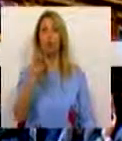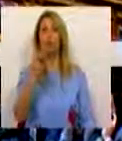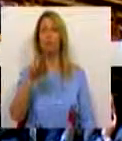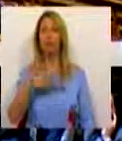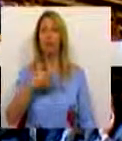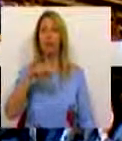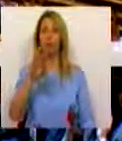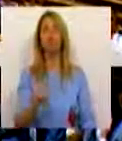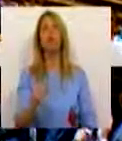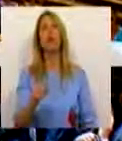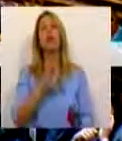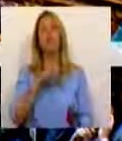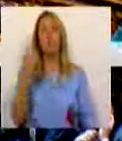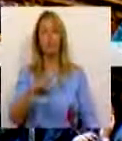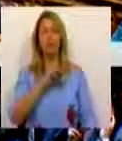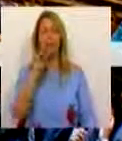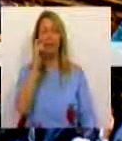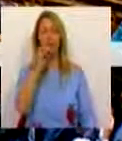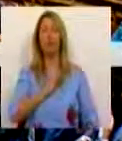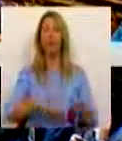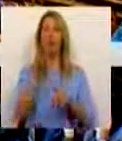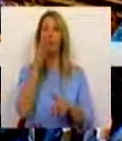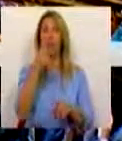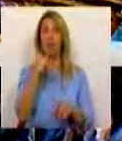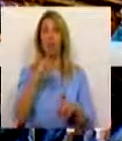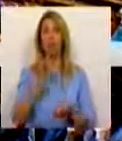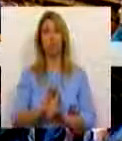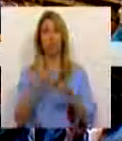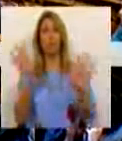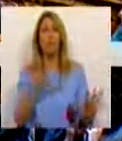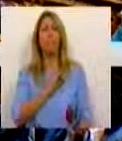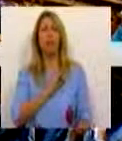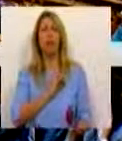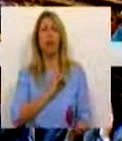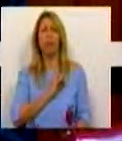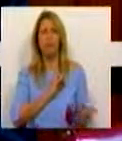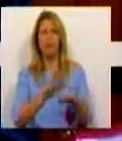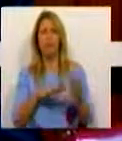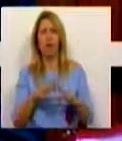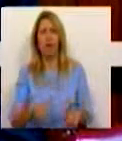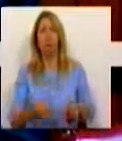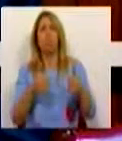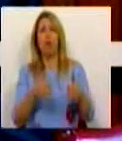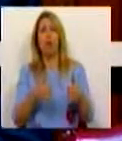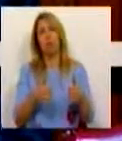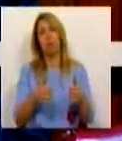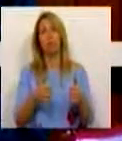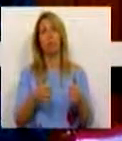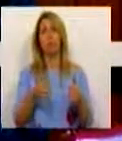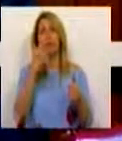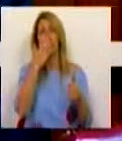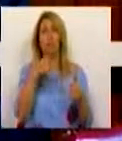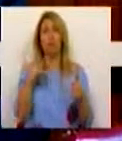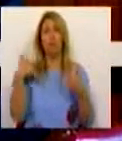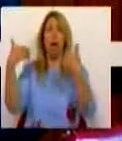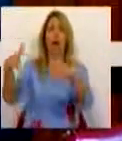Sr. Presidente, Srs. Senhores Deputados, dizer e deixar claro que o privado não faz melhor se não abandonarmos as empresas.